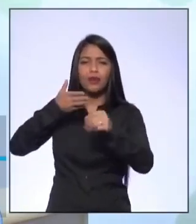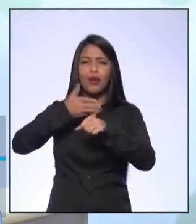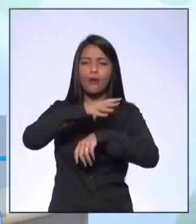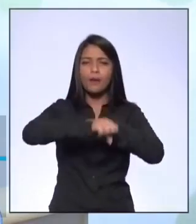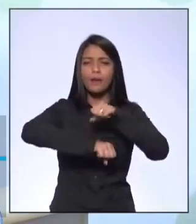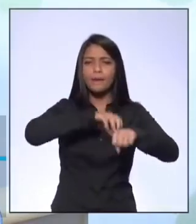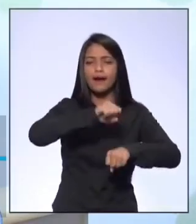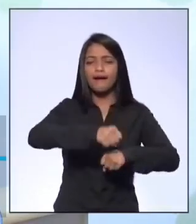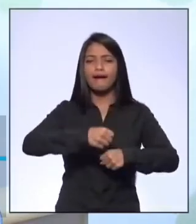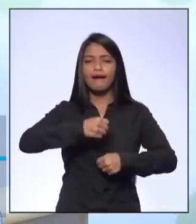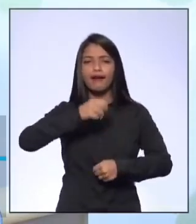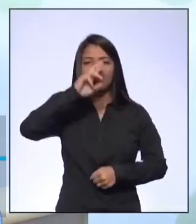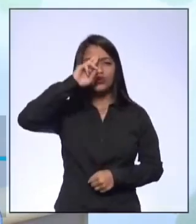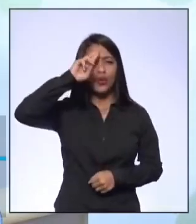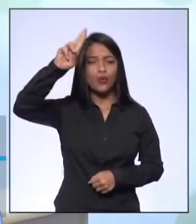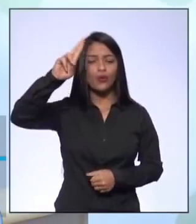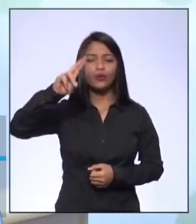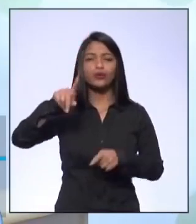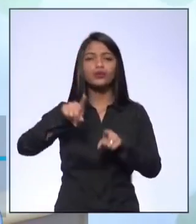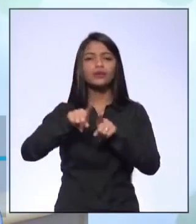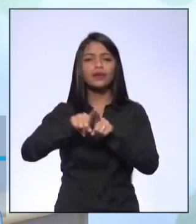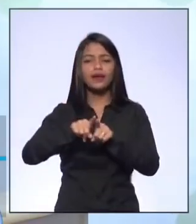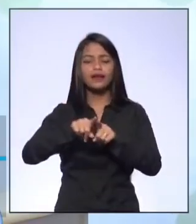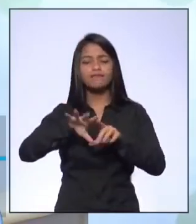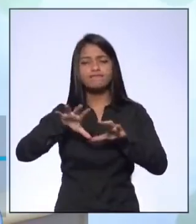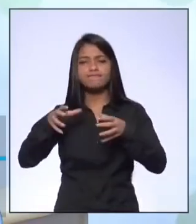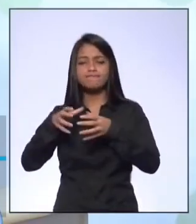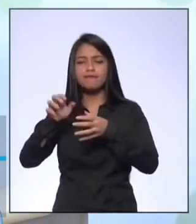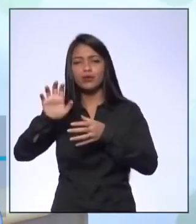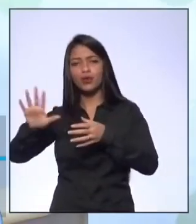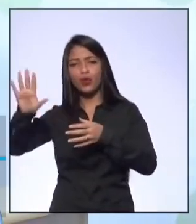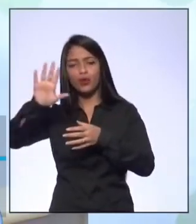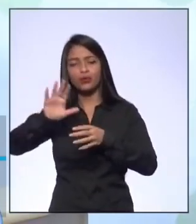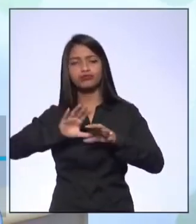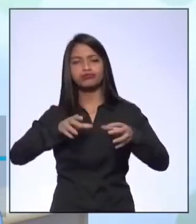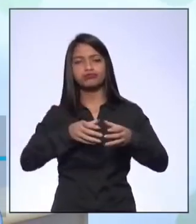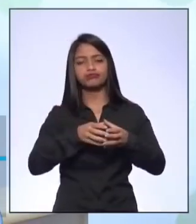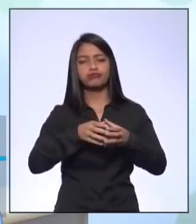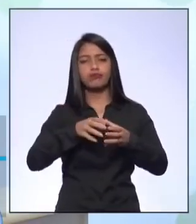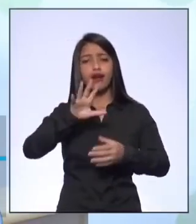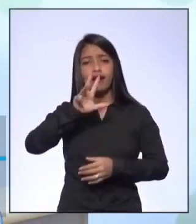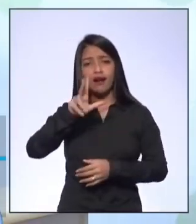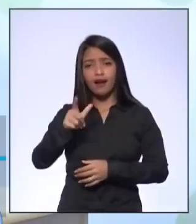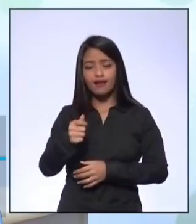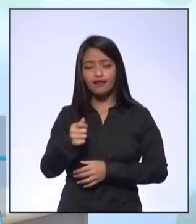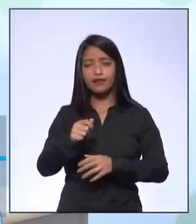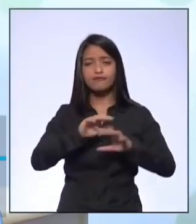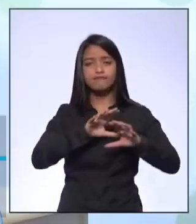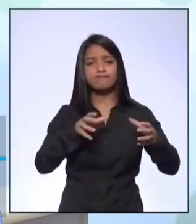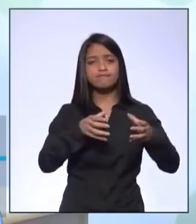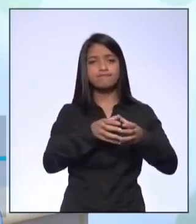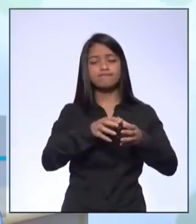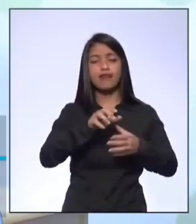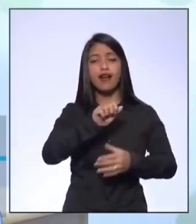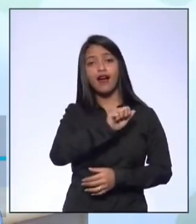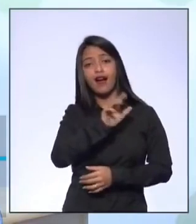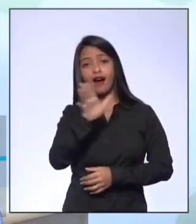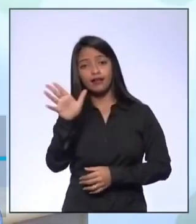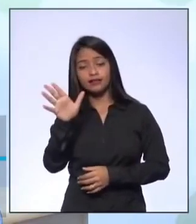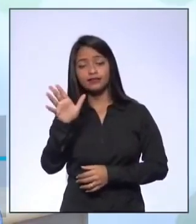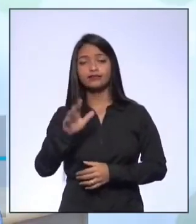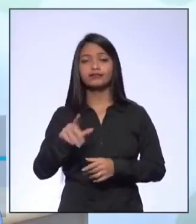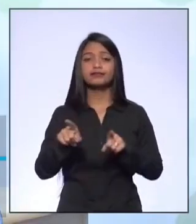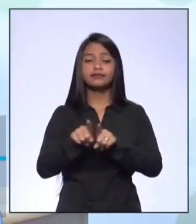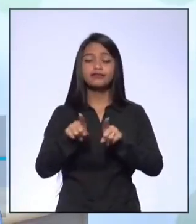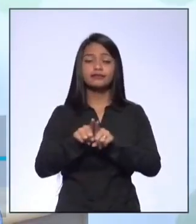das interações entre os europeus, os africanos, os asiáticos